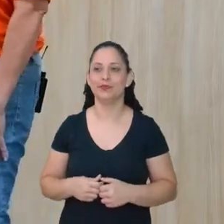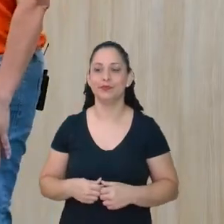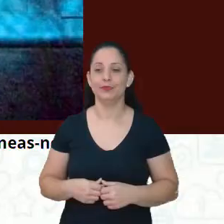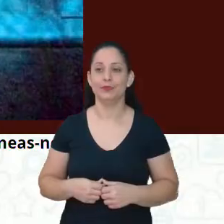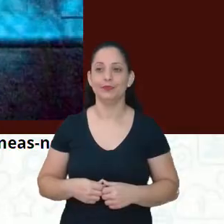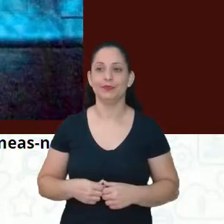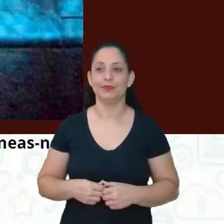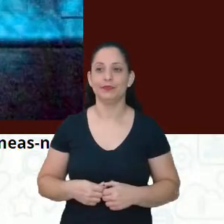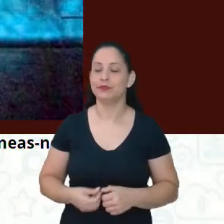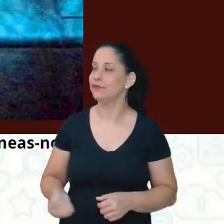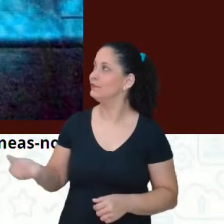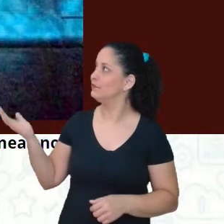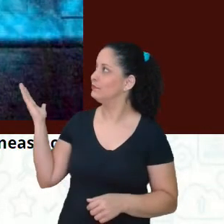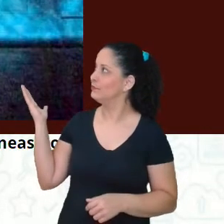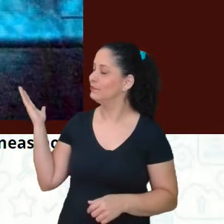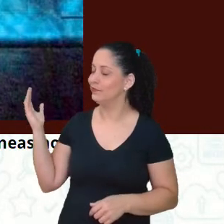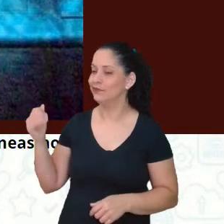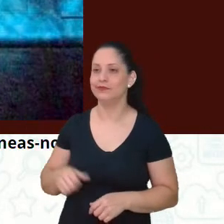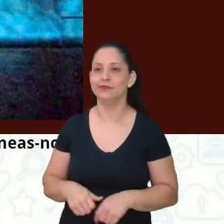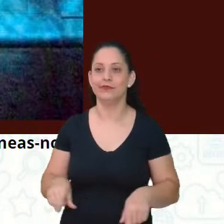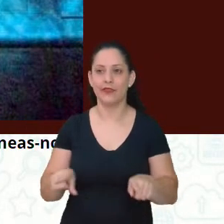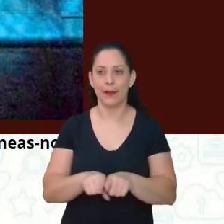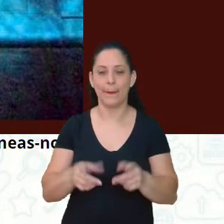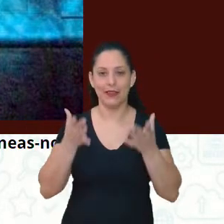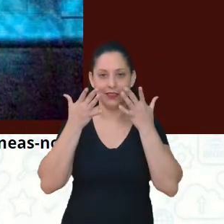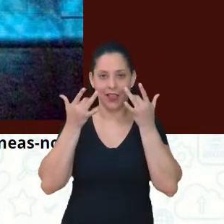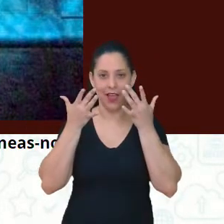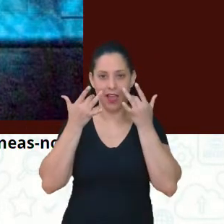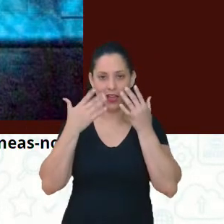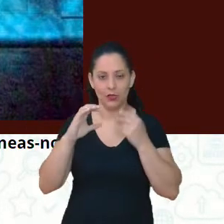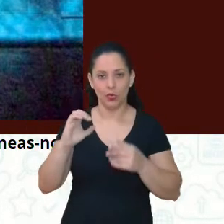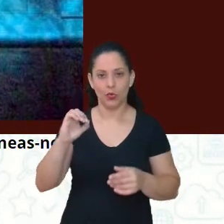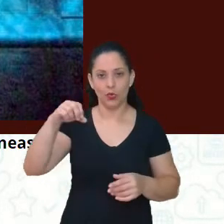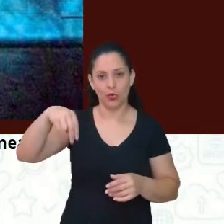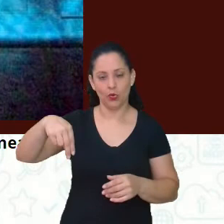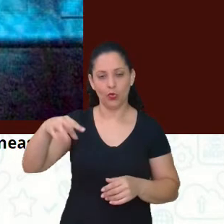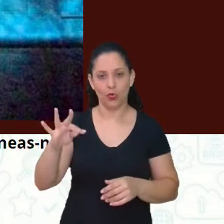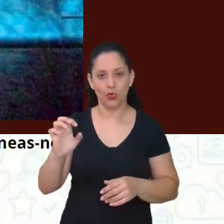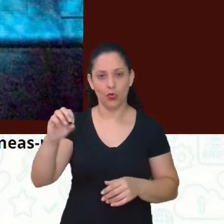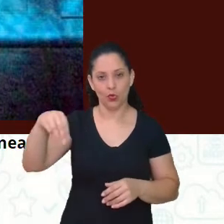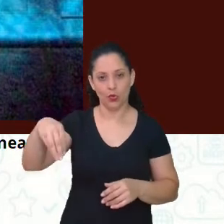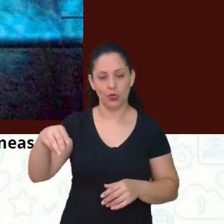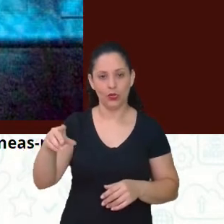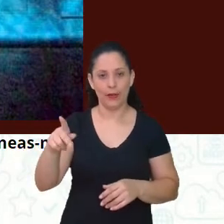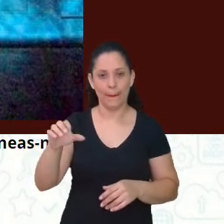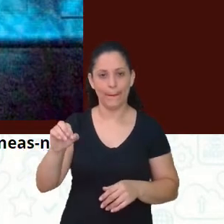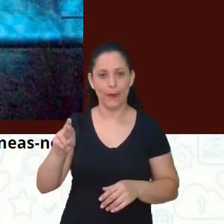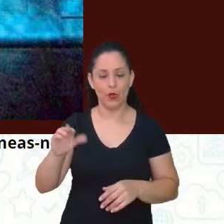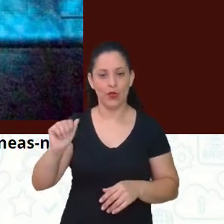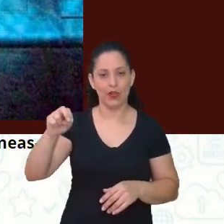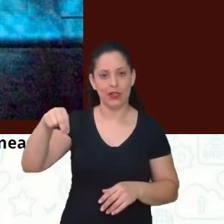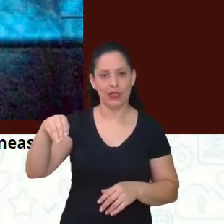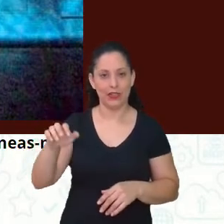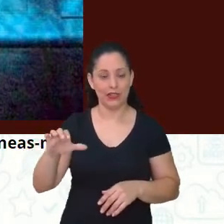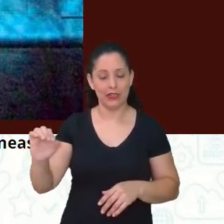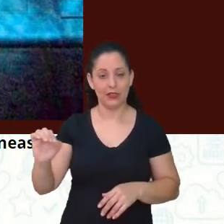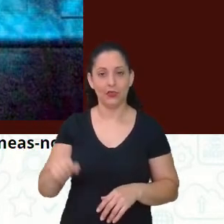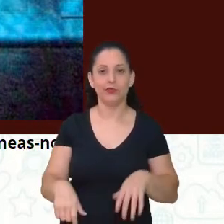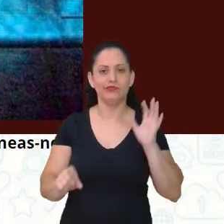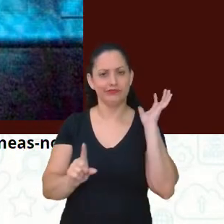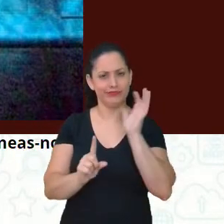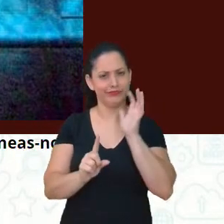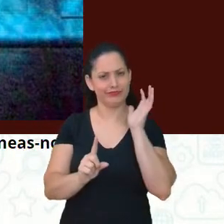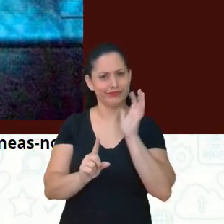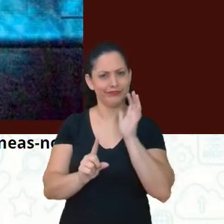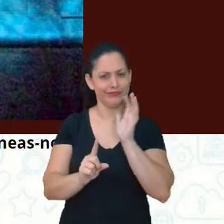ver. Vamos. Aí mais um pouquinho de teatro contemporâneo, né? Aí vocês estão vendo também essa influência do hibridismo,